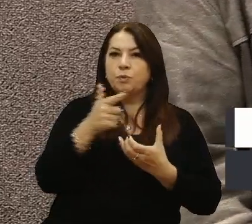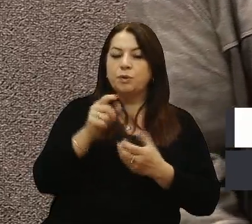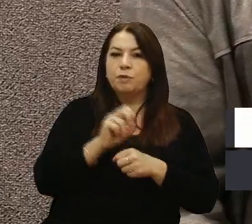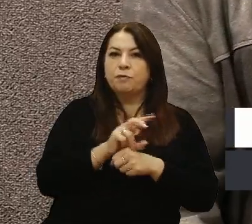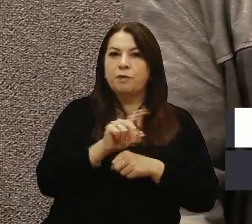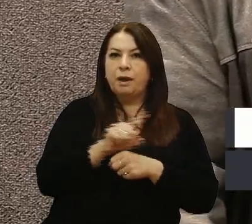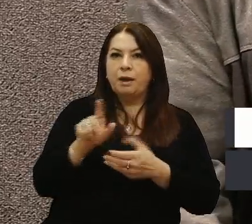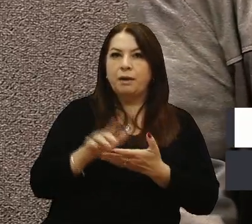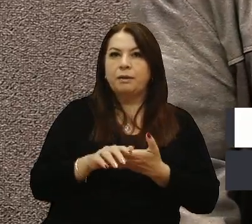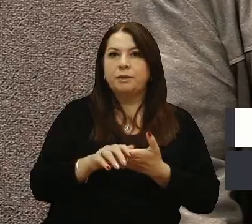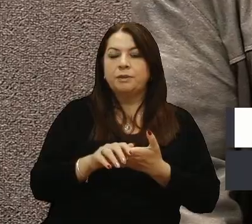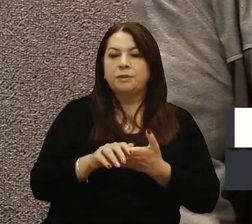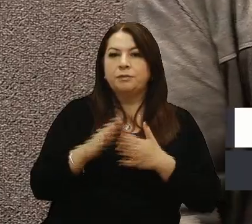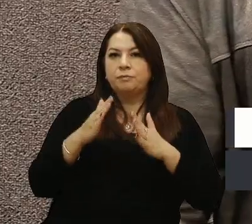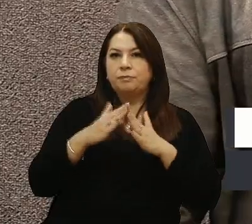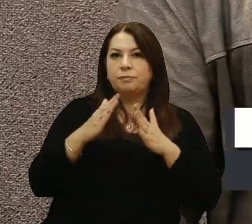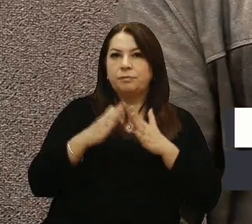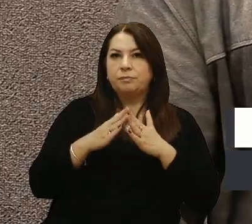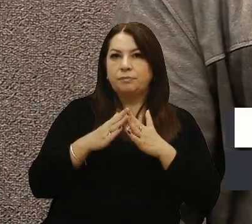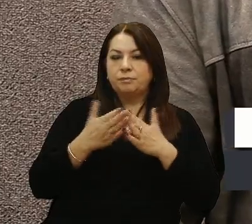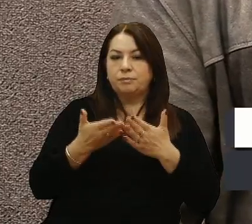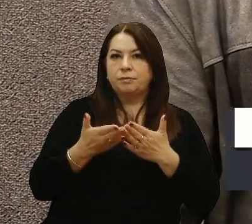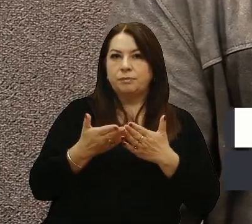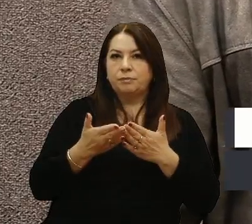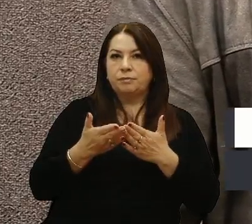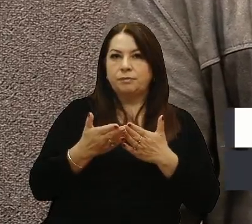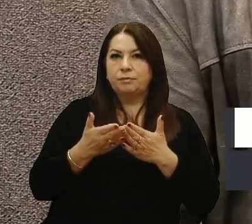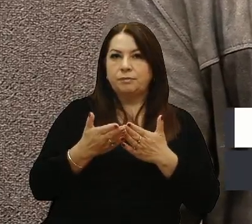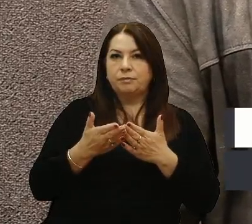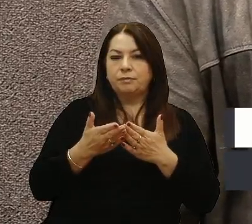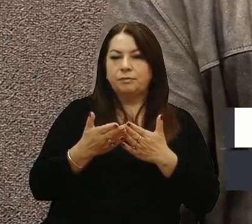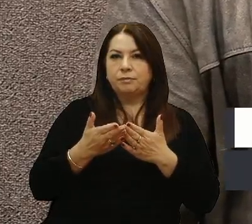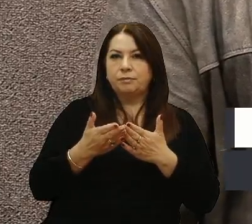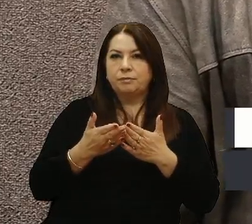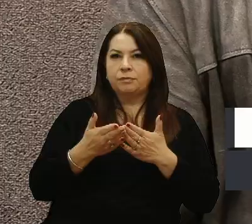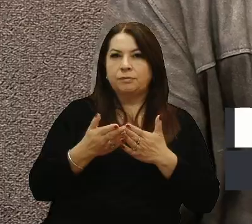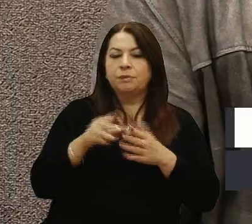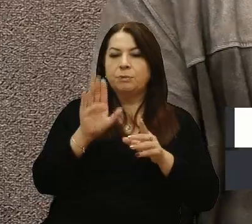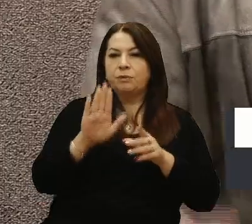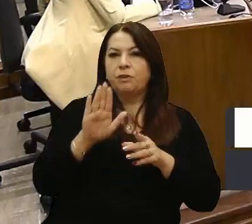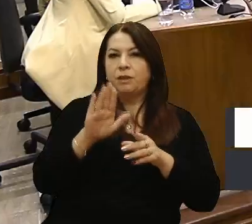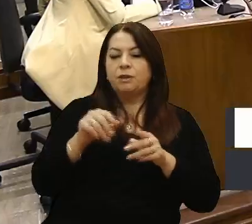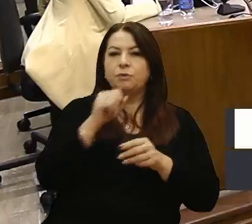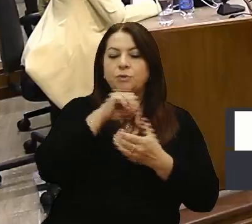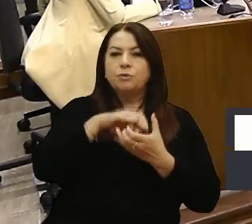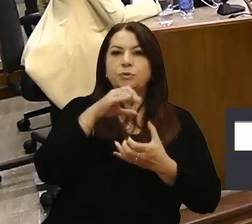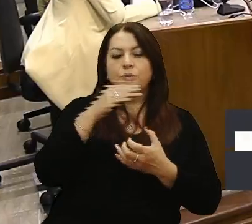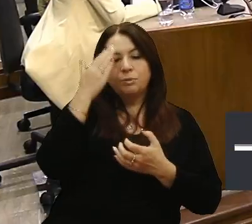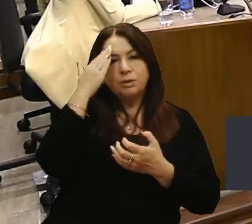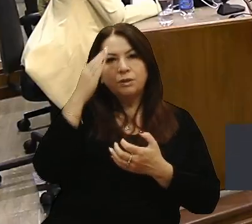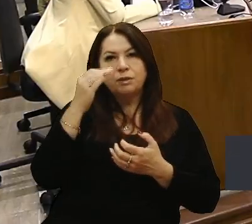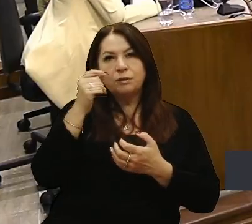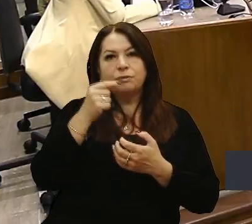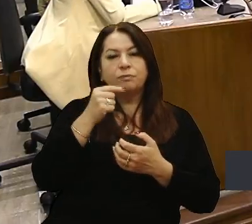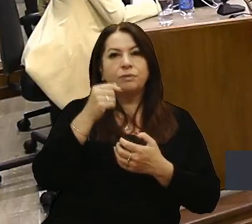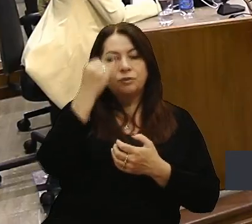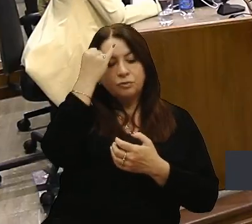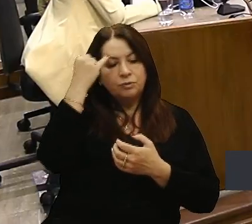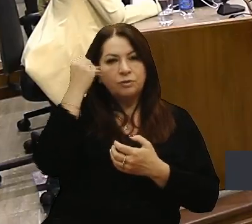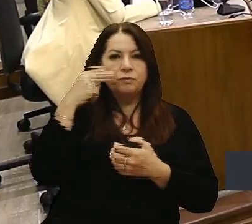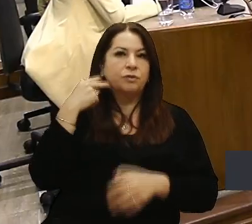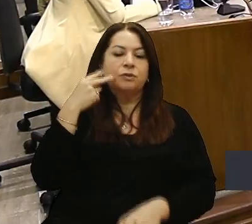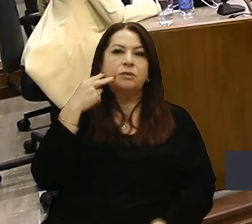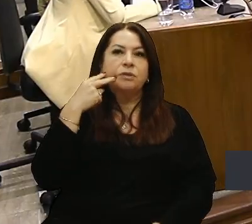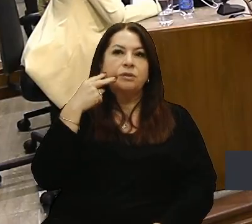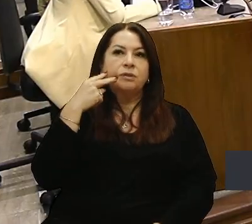vagas nas casas de hospedagem. Era isso, senhor presidente. Obrigado, vereador Zé. Próxima vereadora